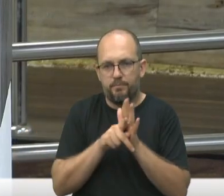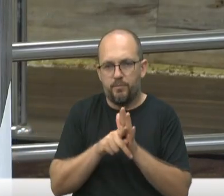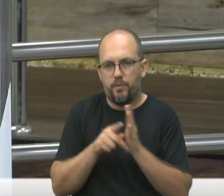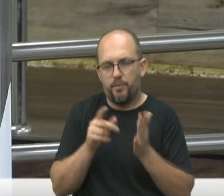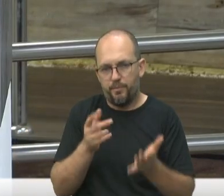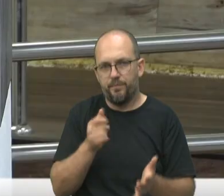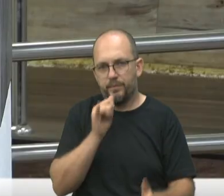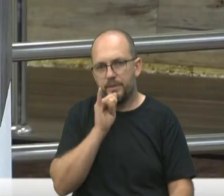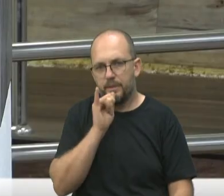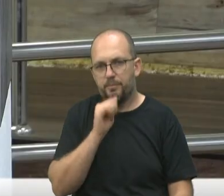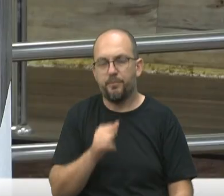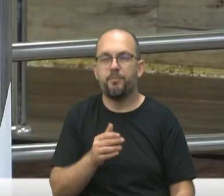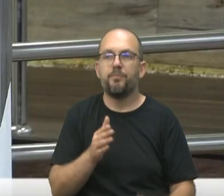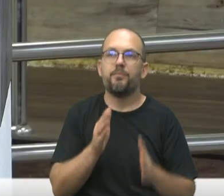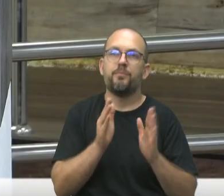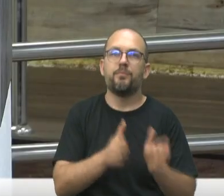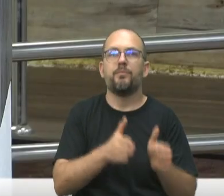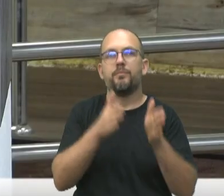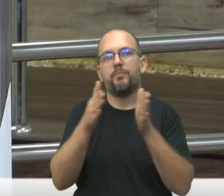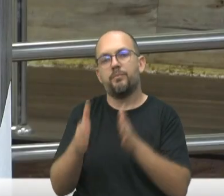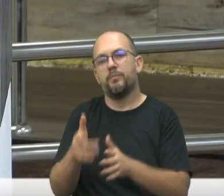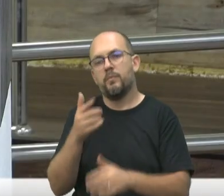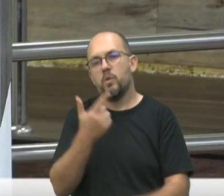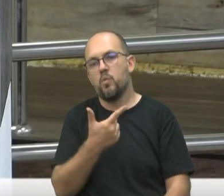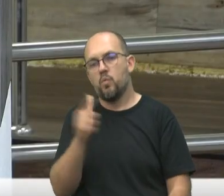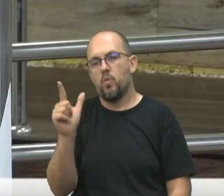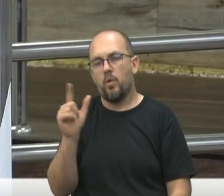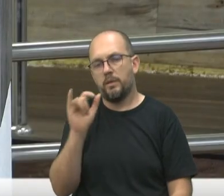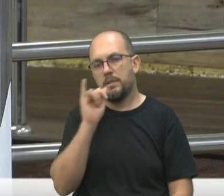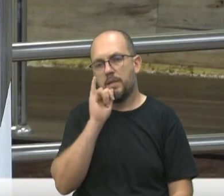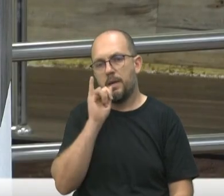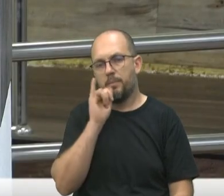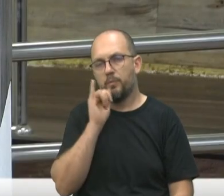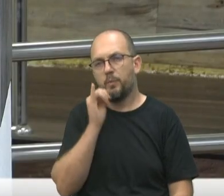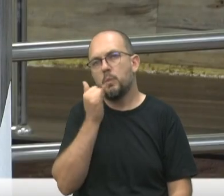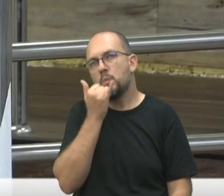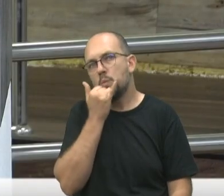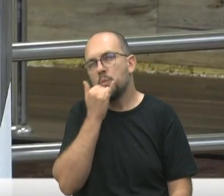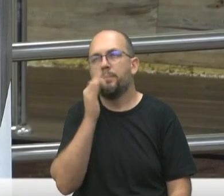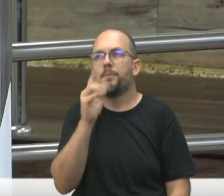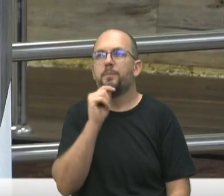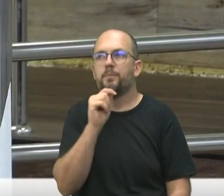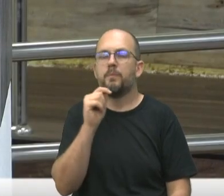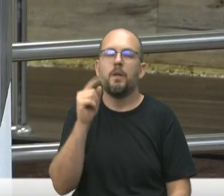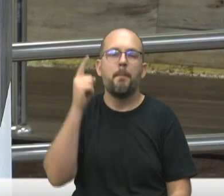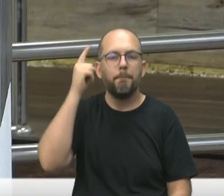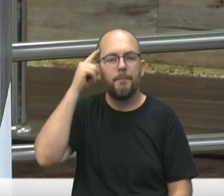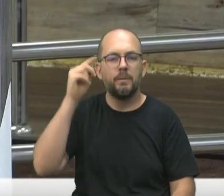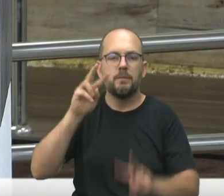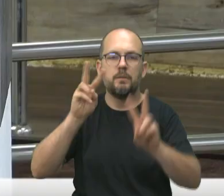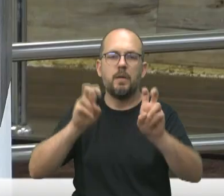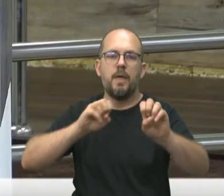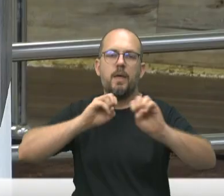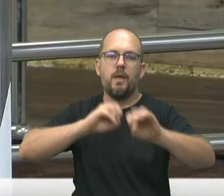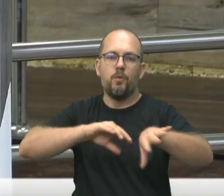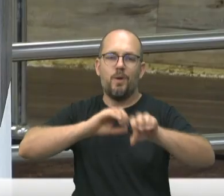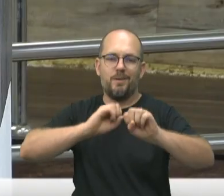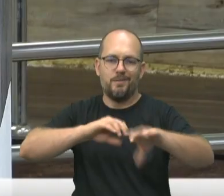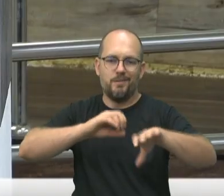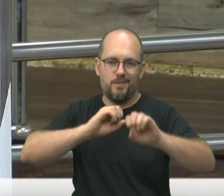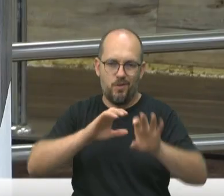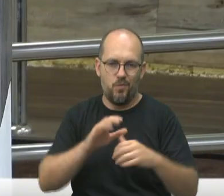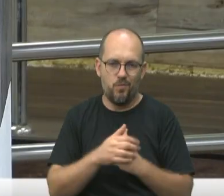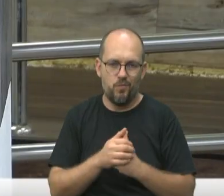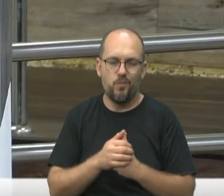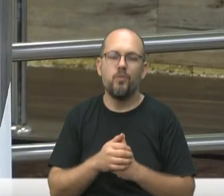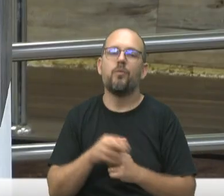E por um outro viés ainda, quando a gente vai pensar também em educação, que é outra pauta, a gente